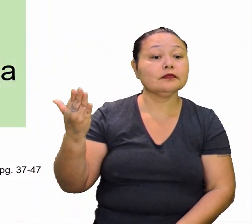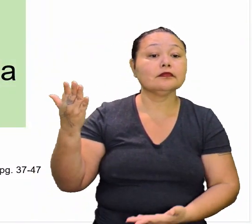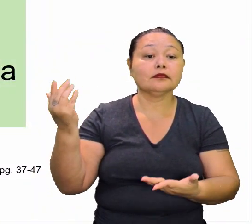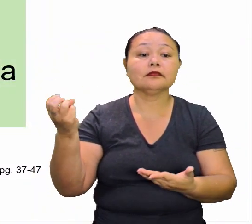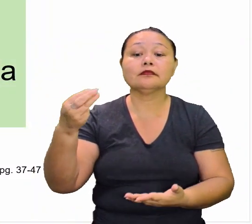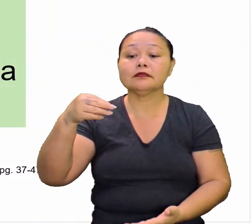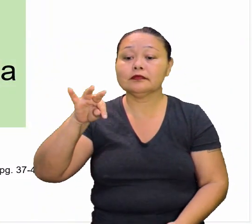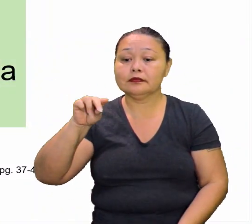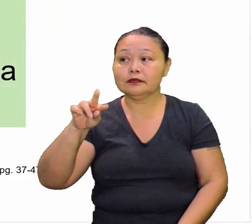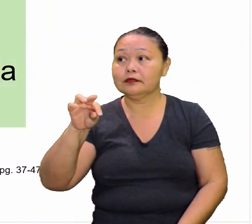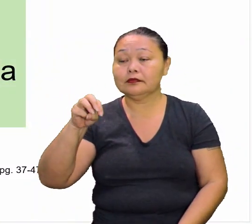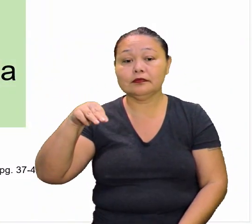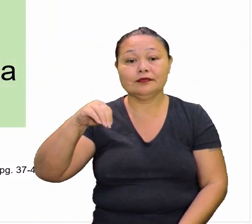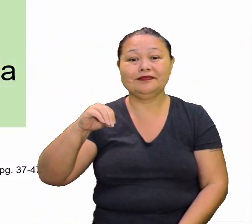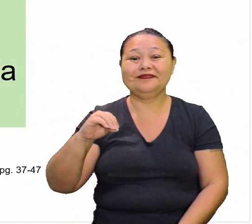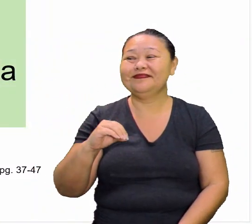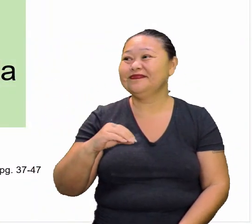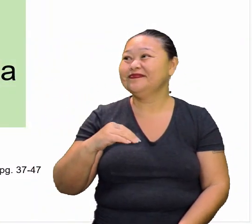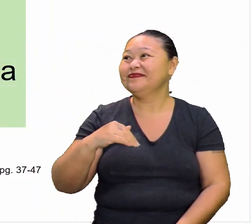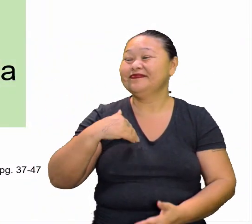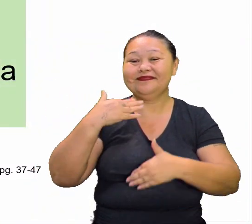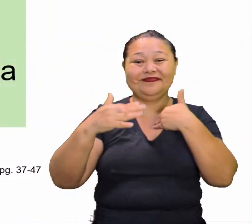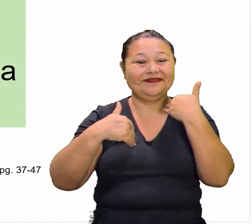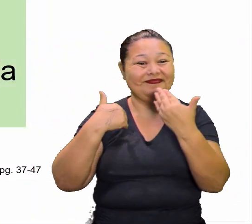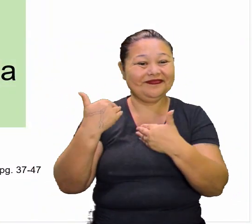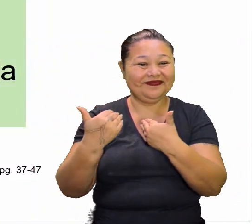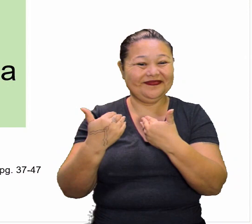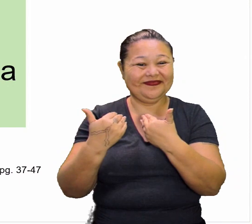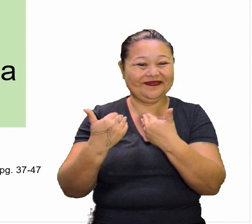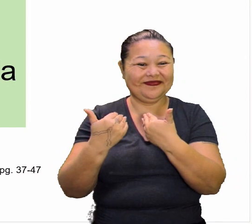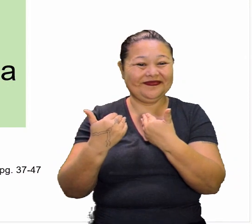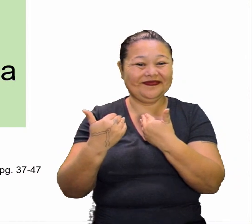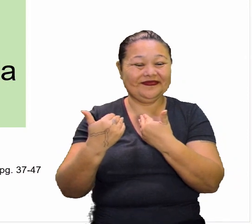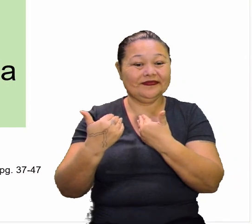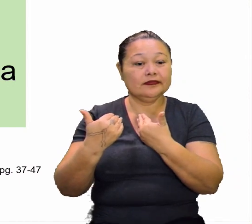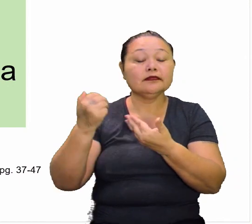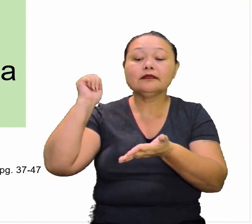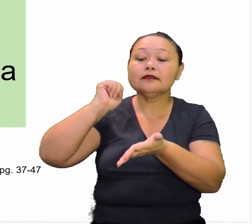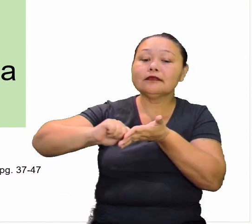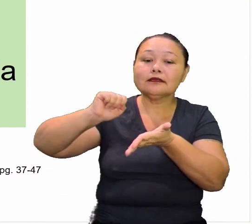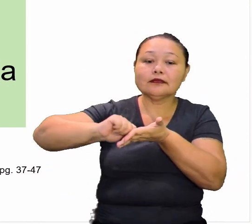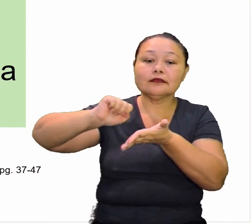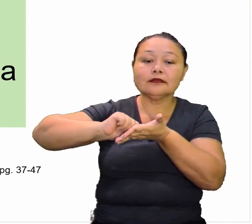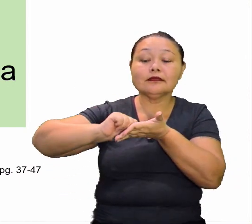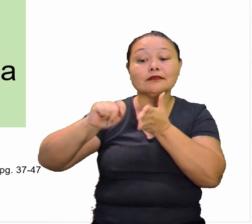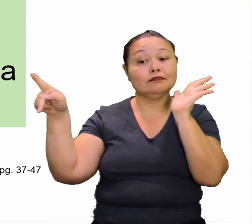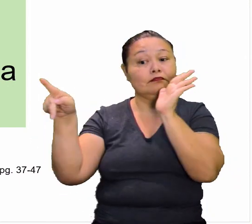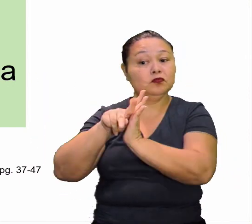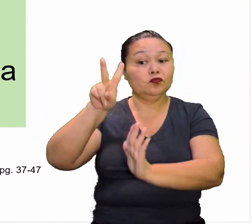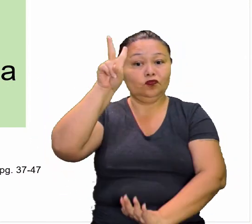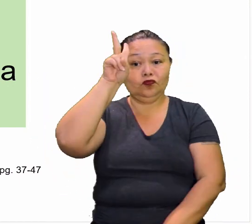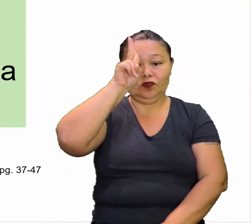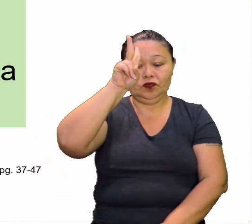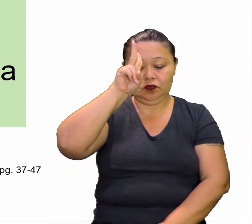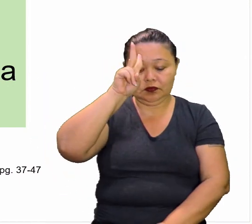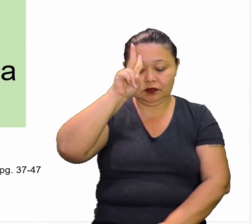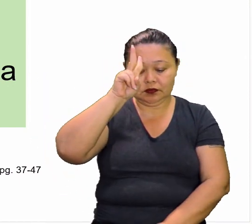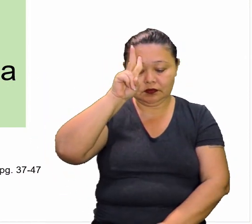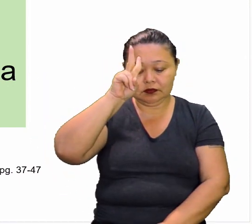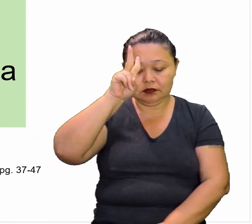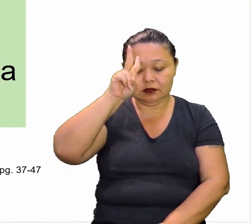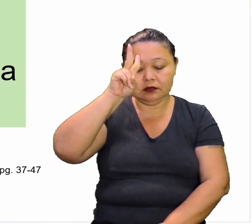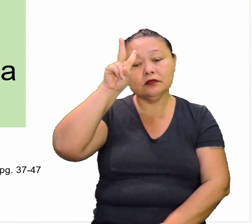Os mesopotâmicos desenvolveram uma das primeiras escritas da